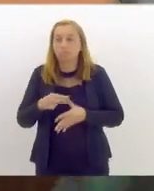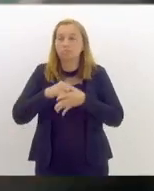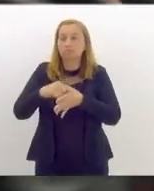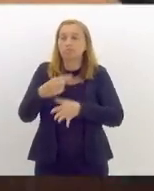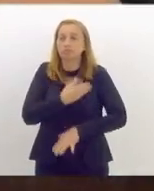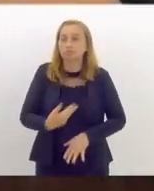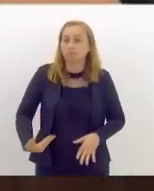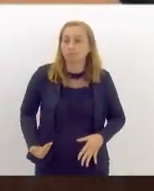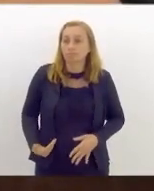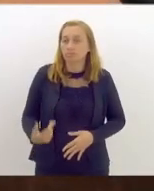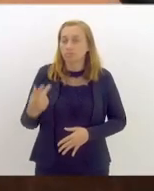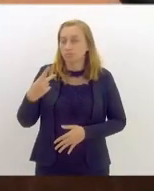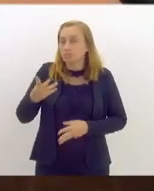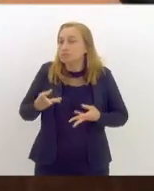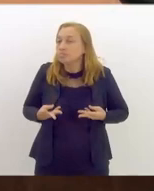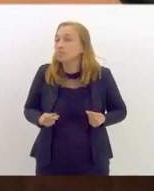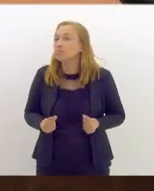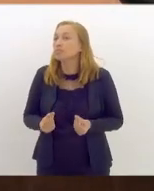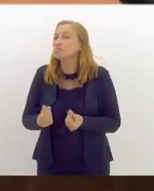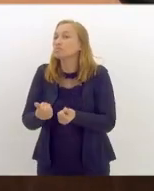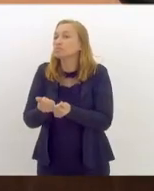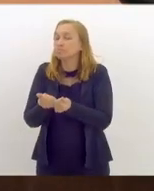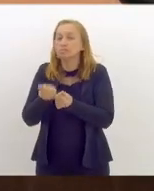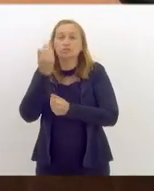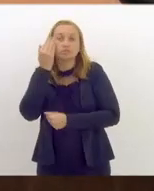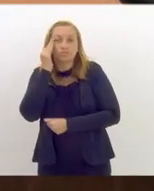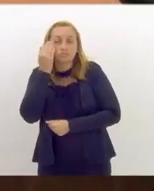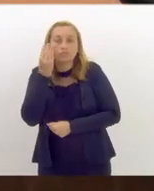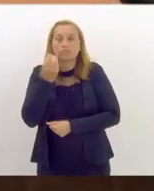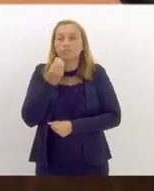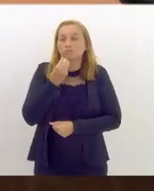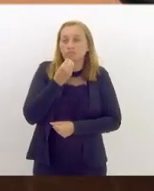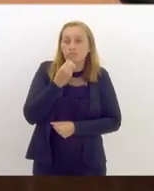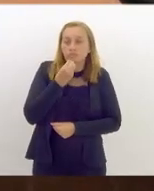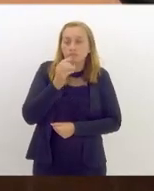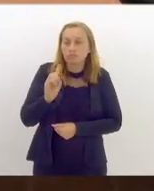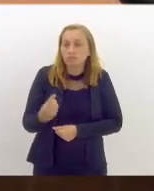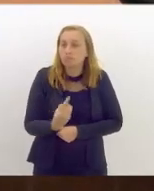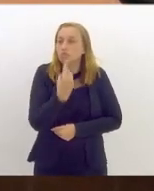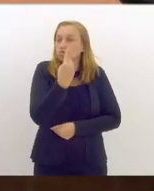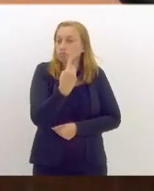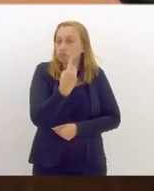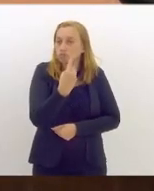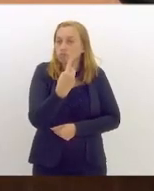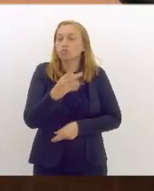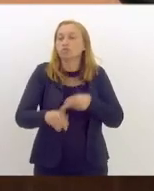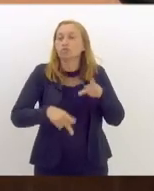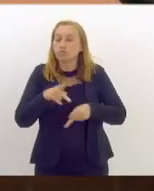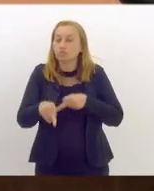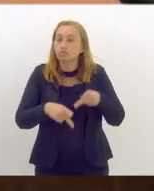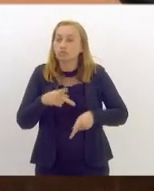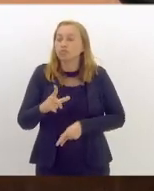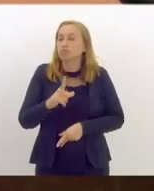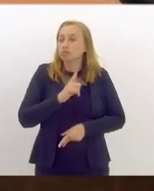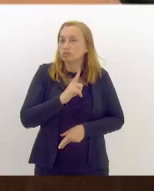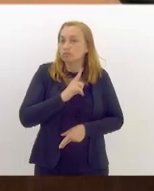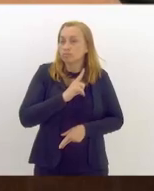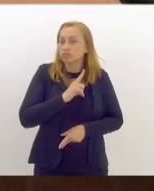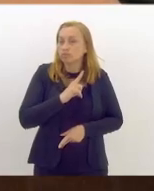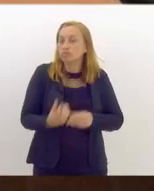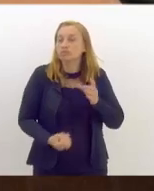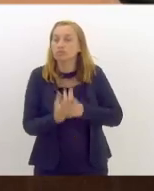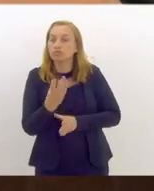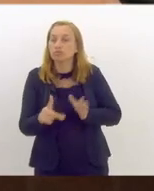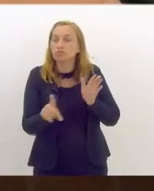líder do governo e a sua sensibilidade entendendo a oportunidade única que a população tem de